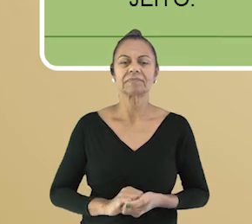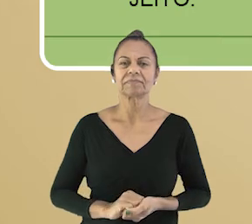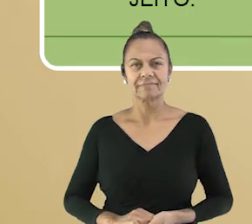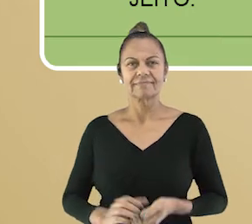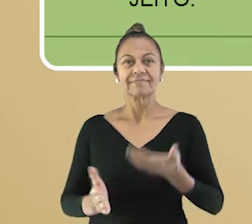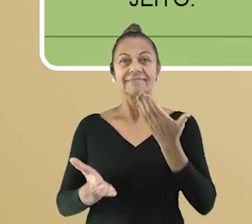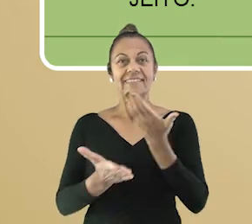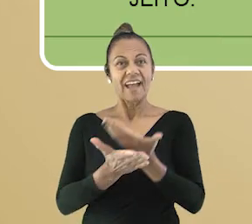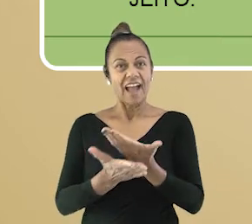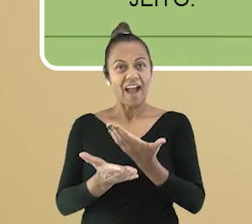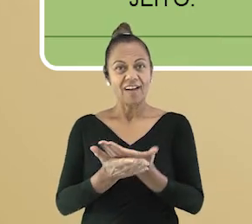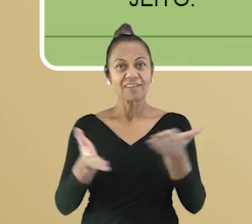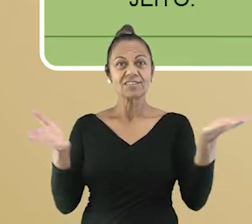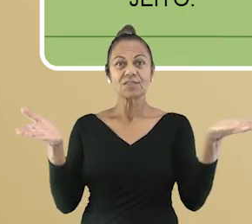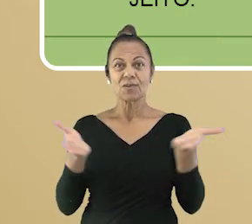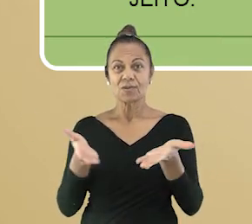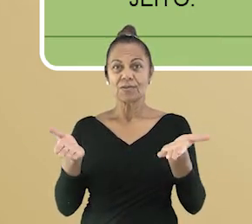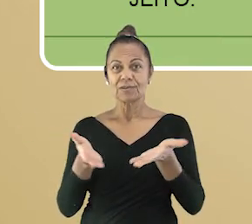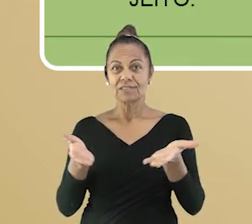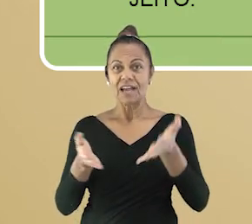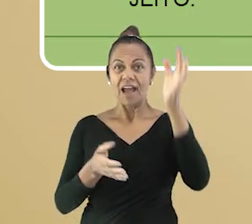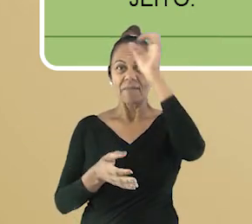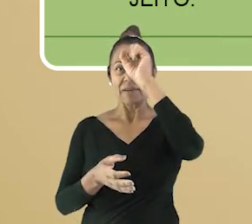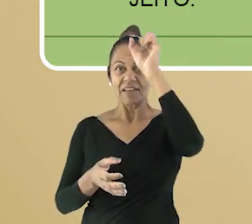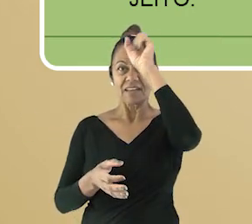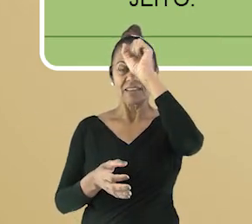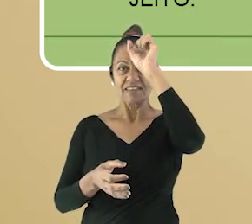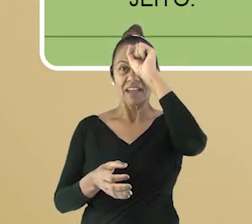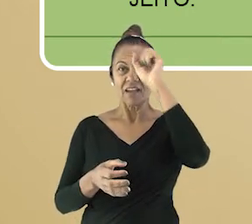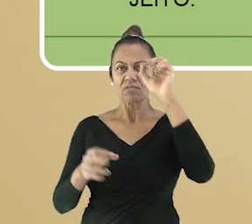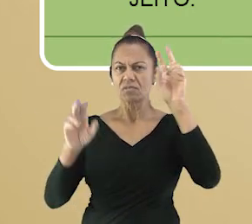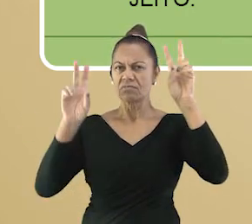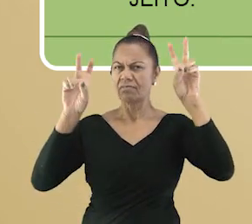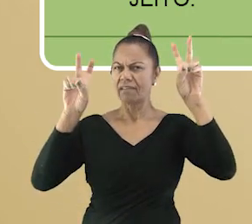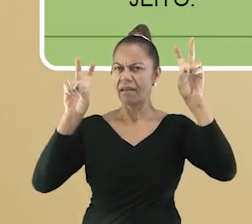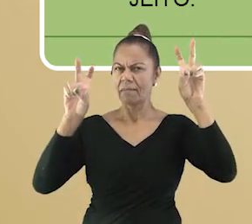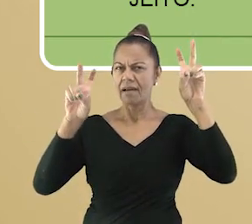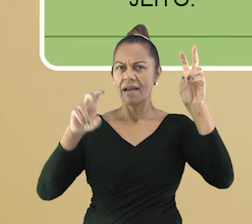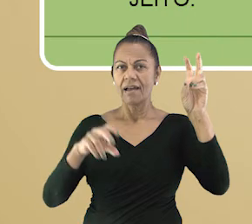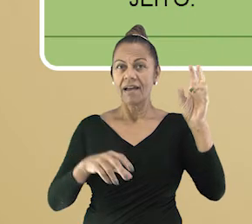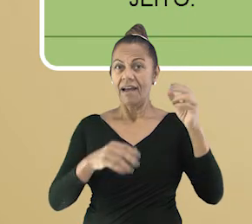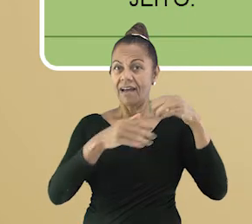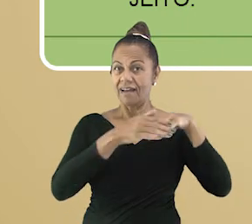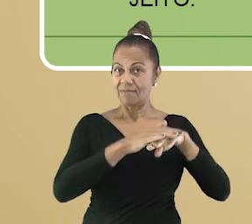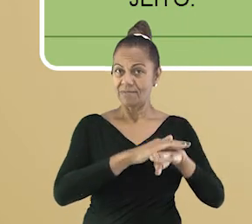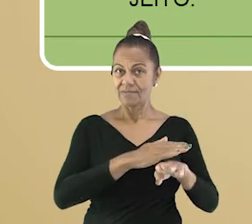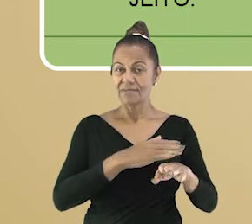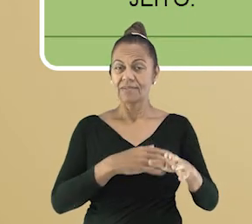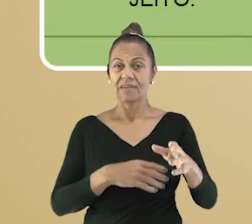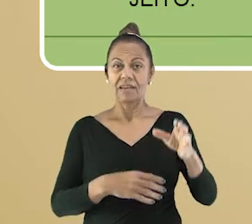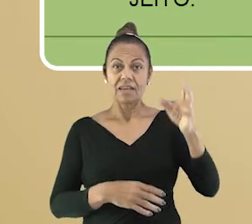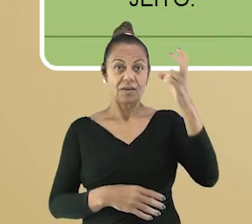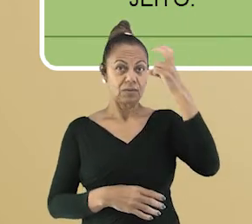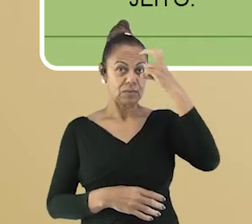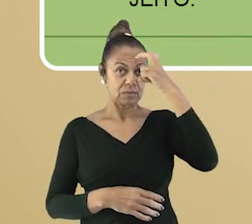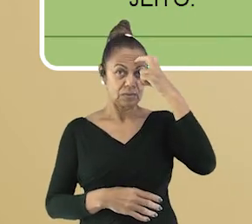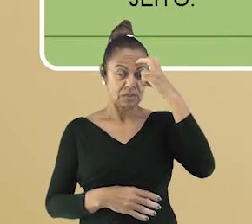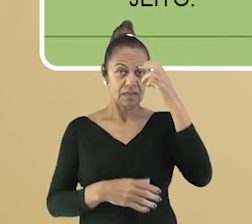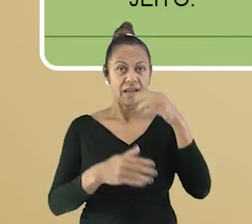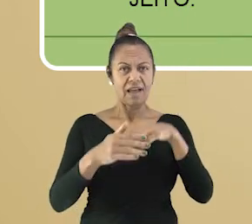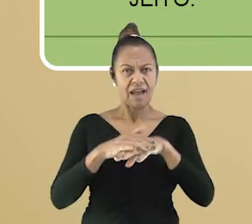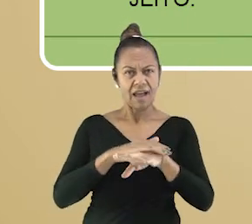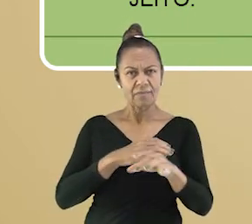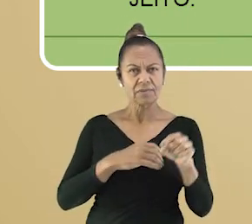sobre hábitos e sobre a cultura. Os hábitos são coisas que fazemos sempre, todos os dias, ou